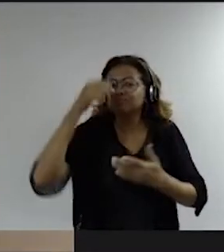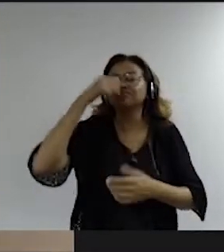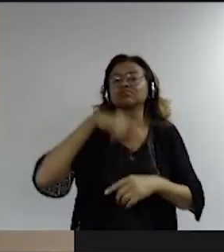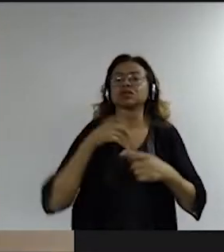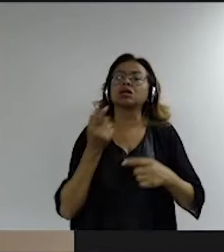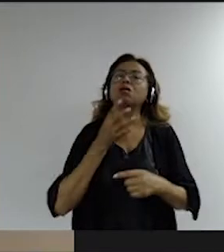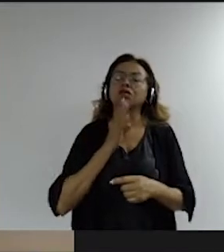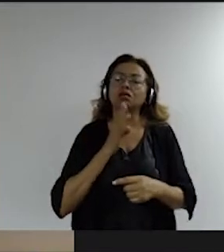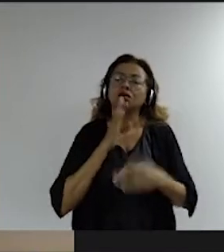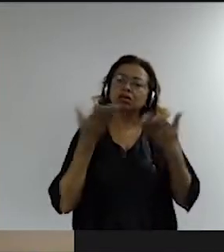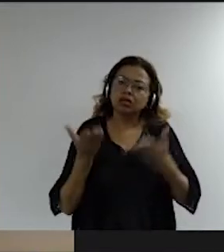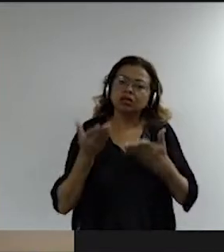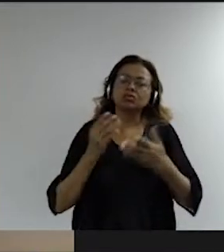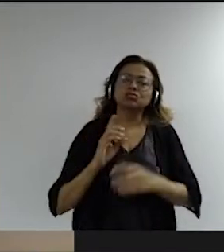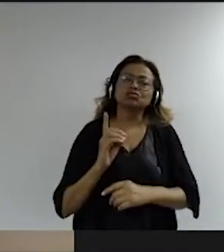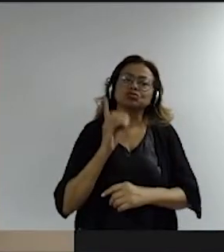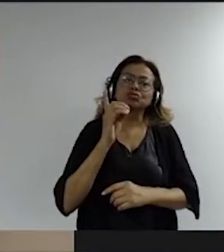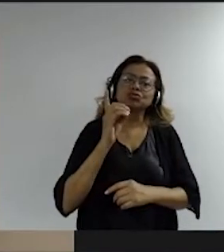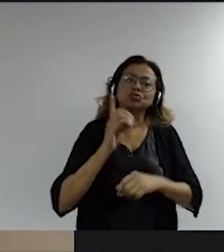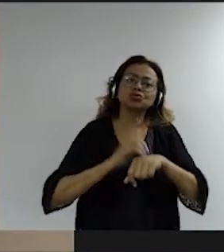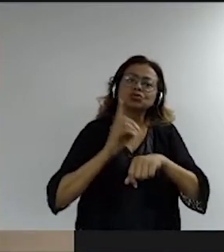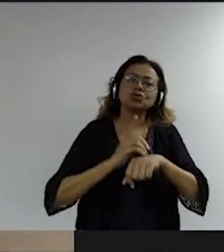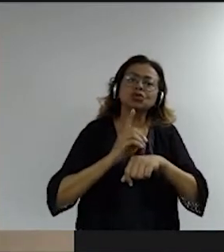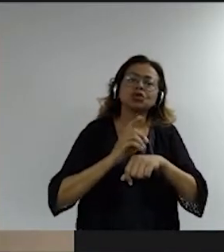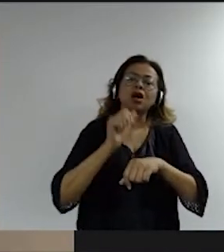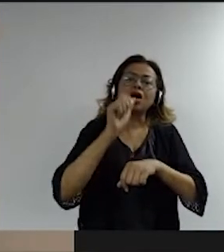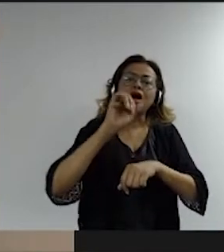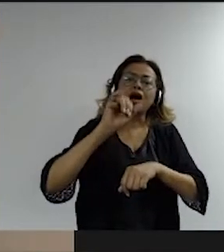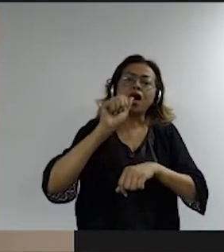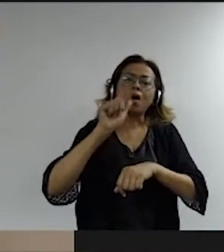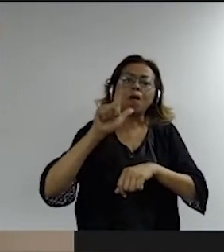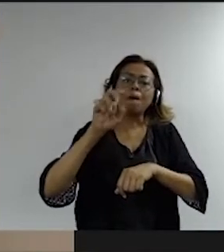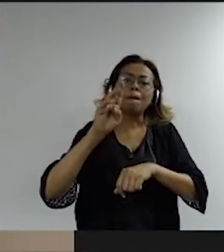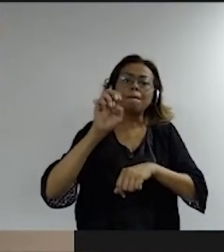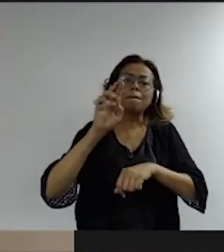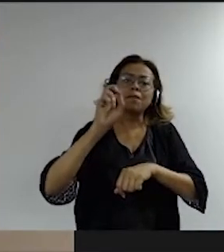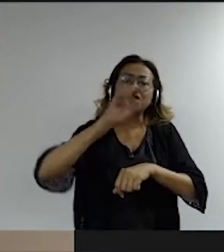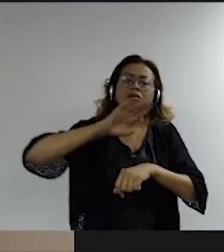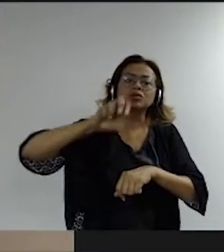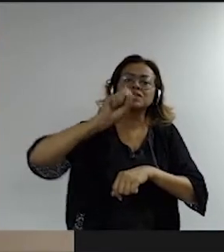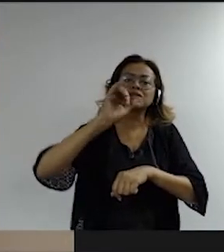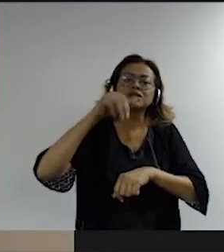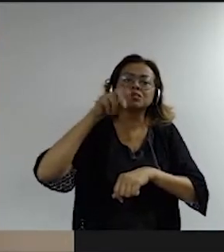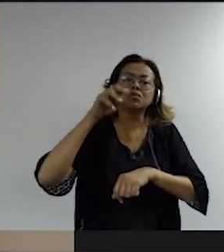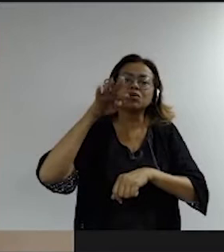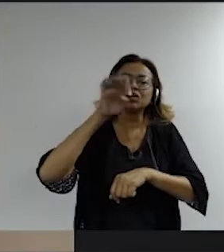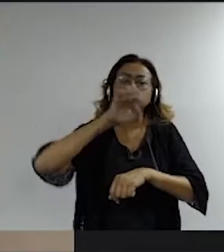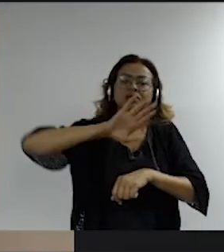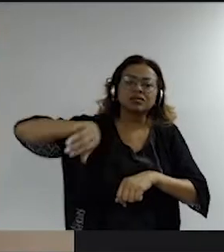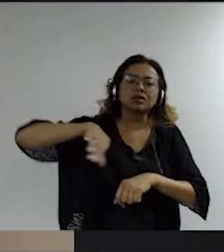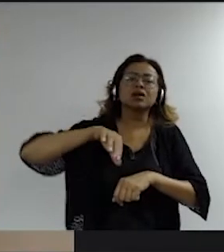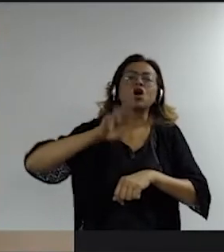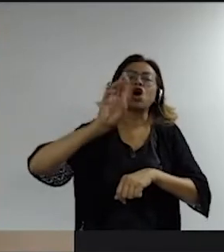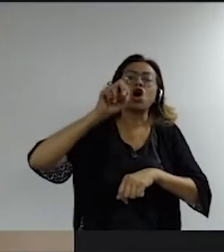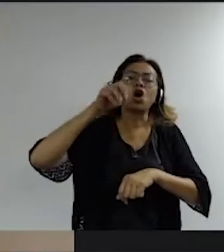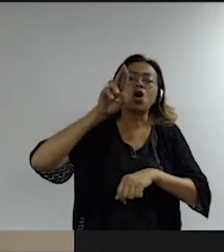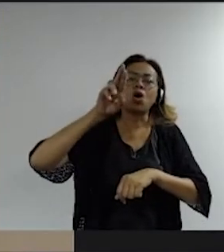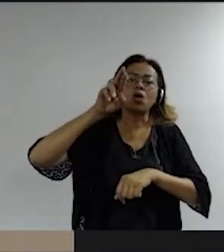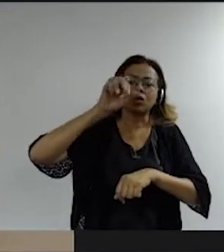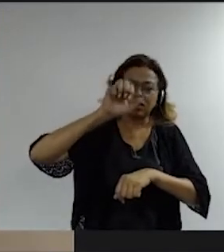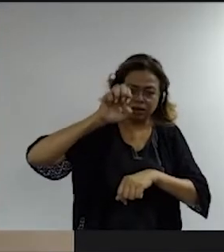quero reconhecer o Dr. José Alberto Simonetti, doutora Fernanda Marinella, Dr. Rony Duarte, Dr. Marcos Vinícius Furtado